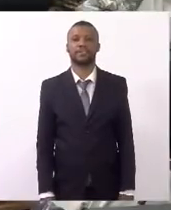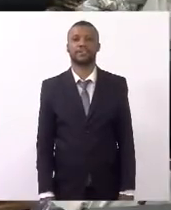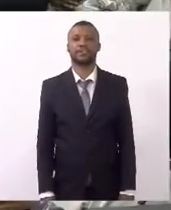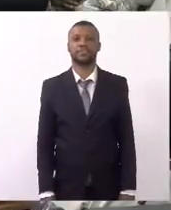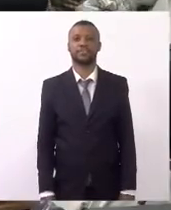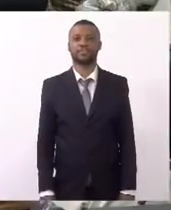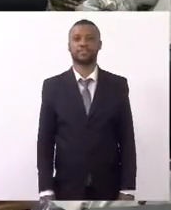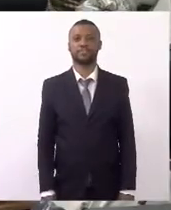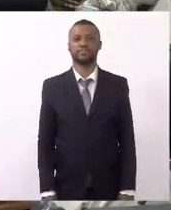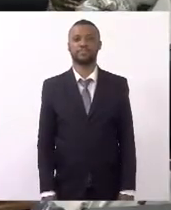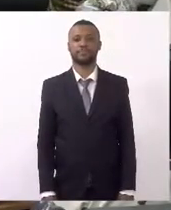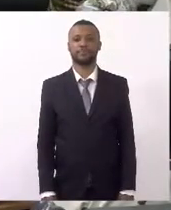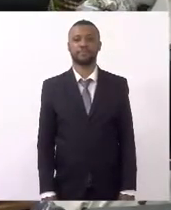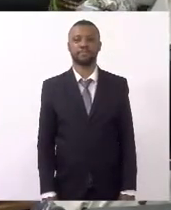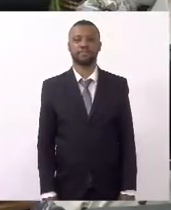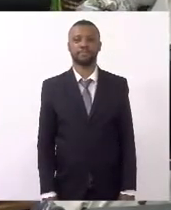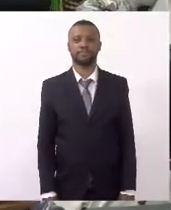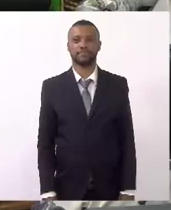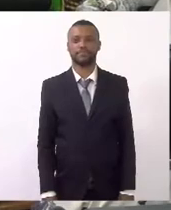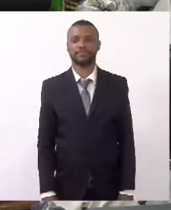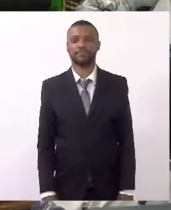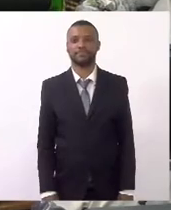E aí